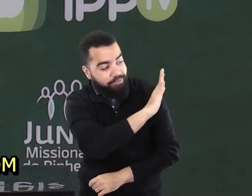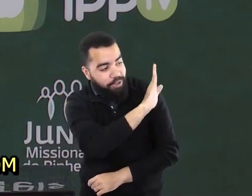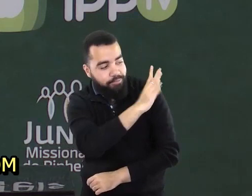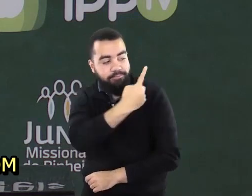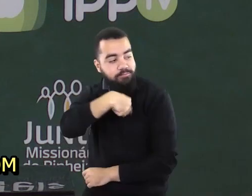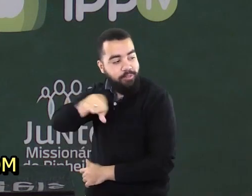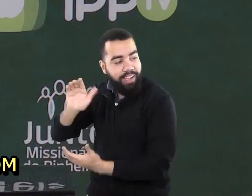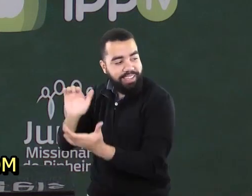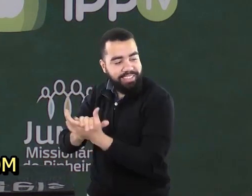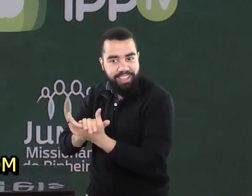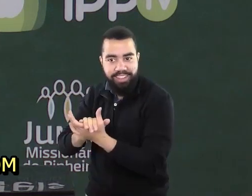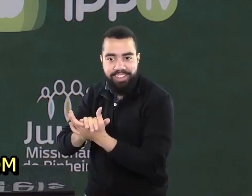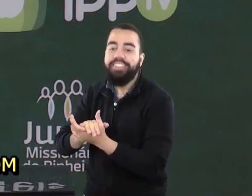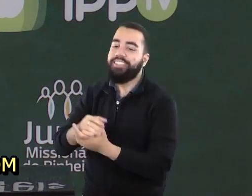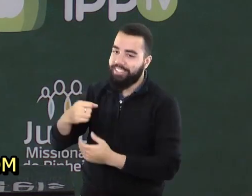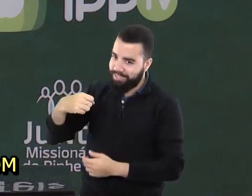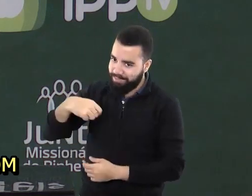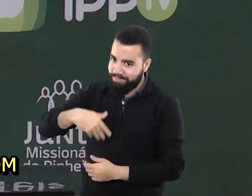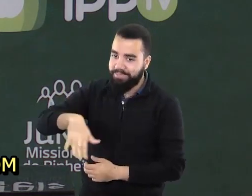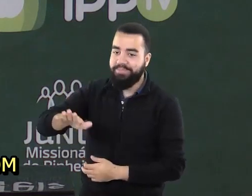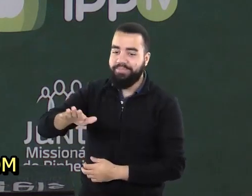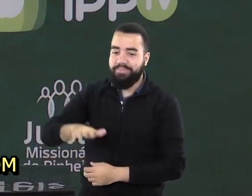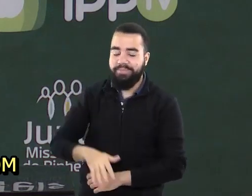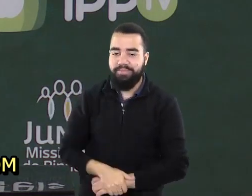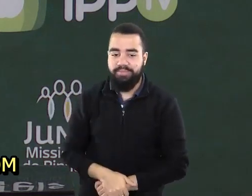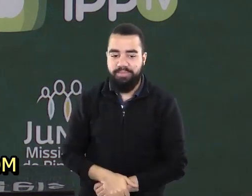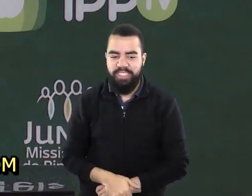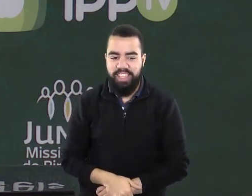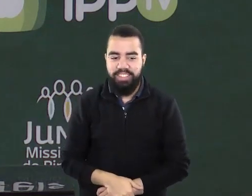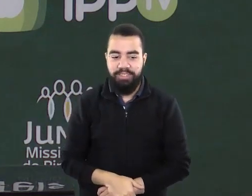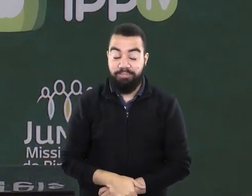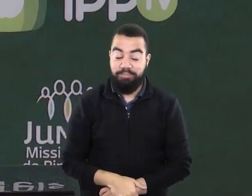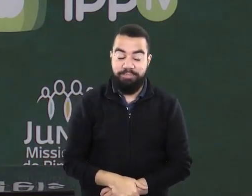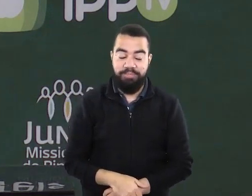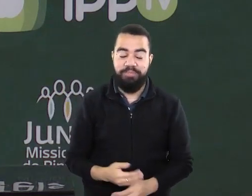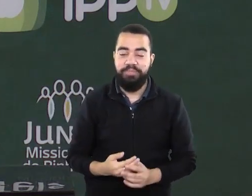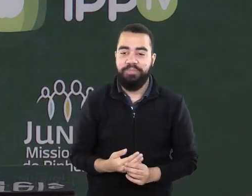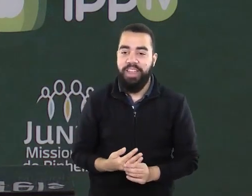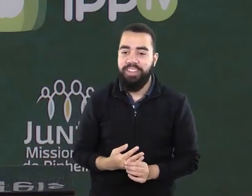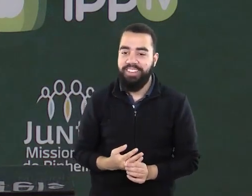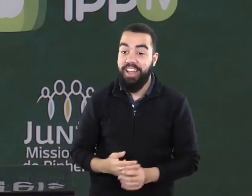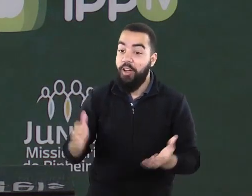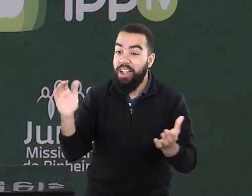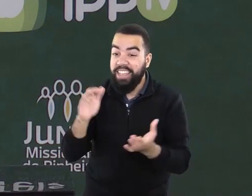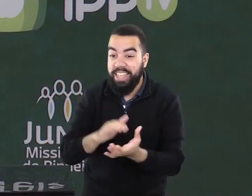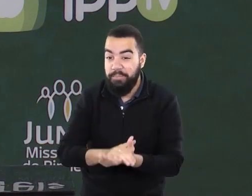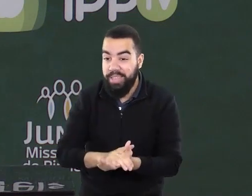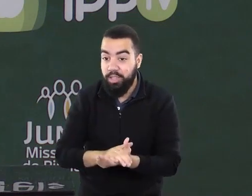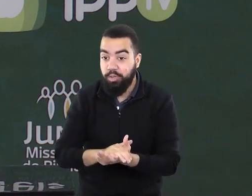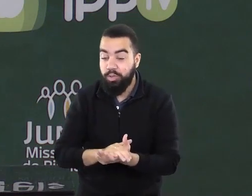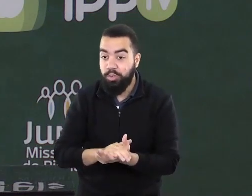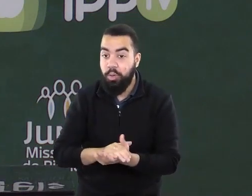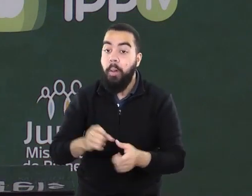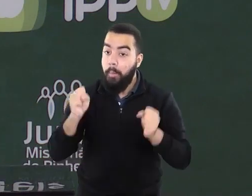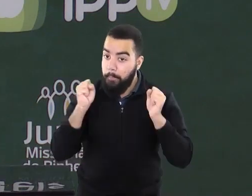Mas este casamento pode ser um jardim grinaldado de flores, ou um deserto